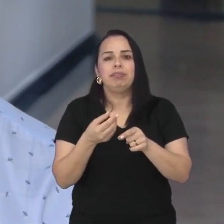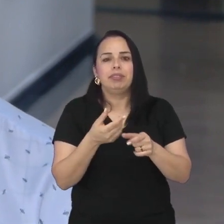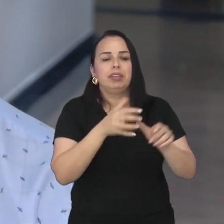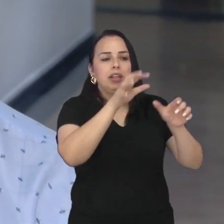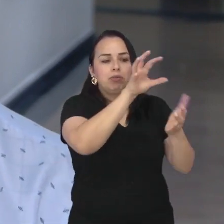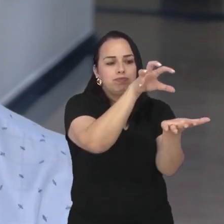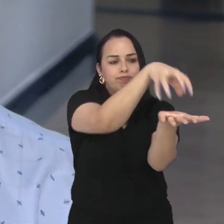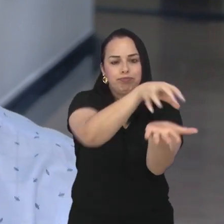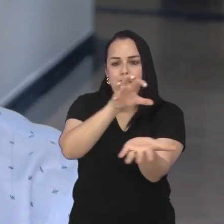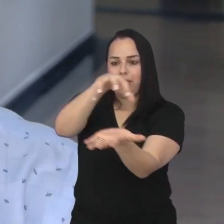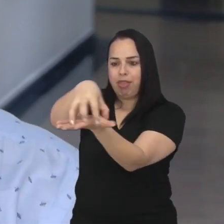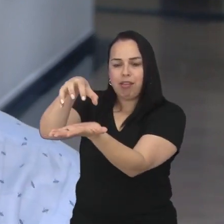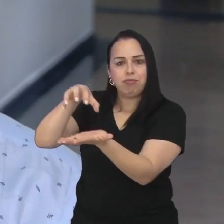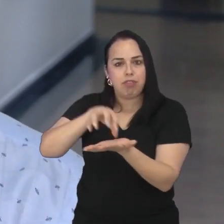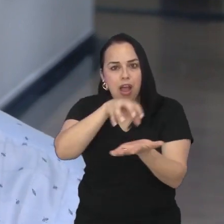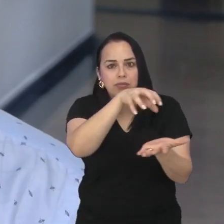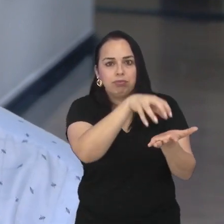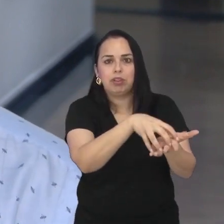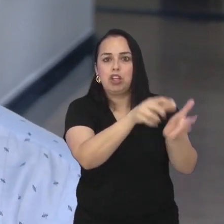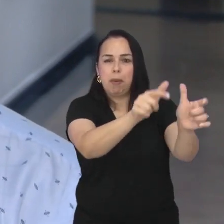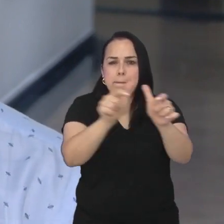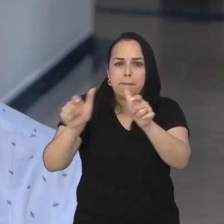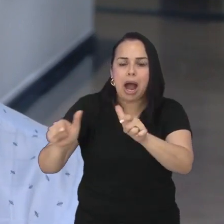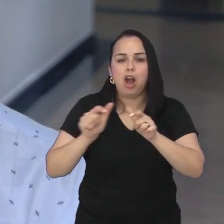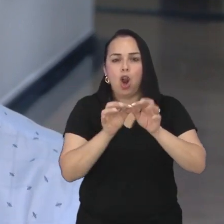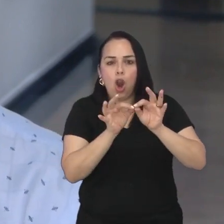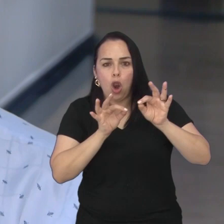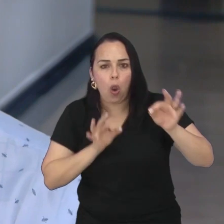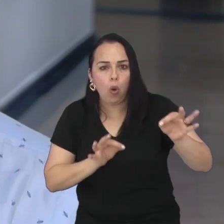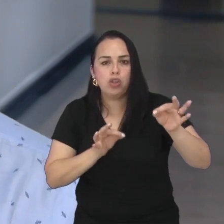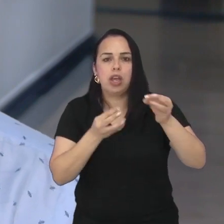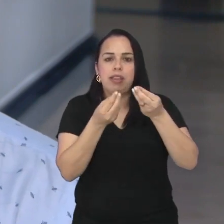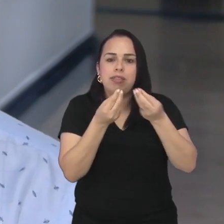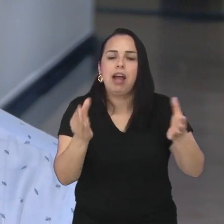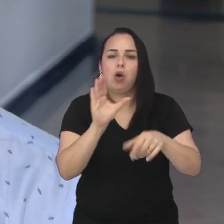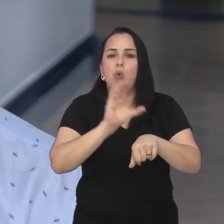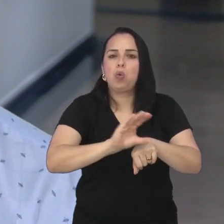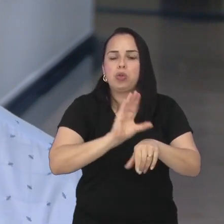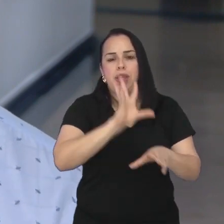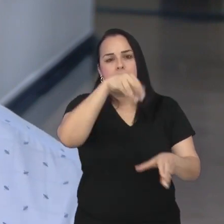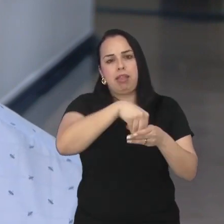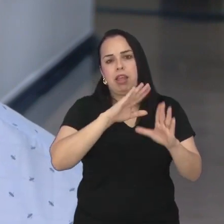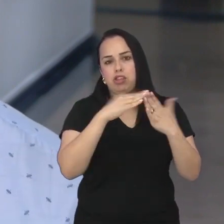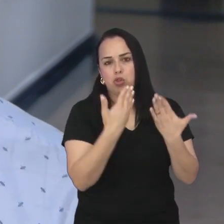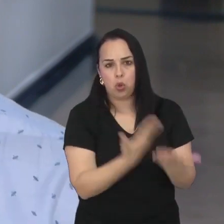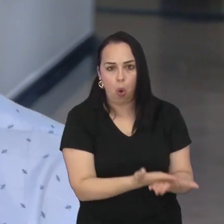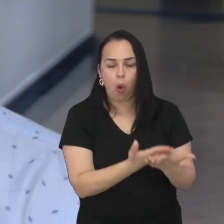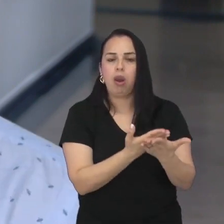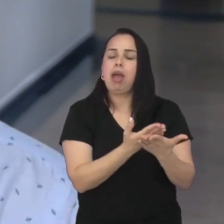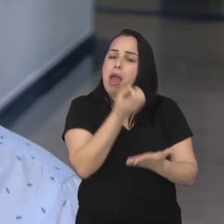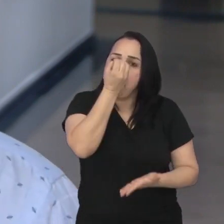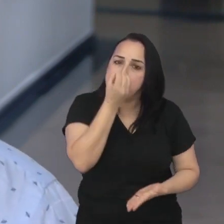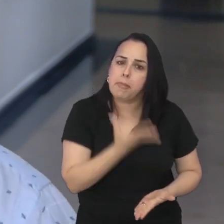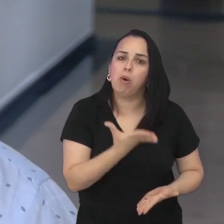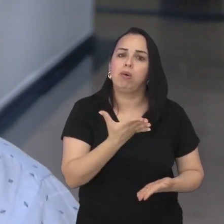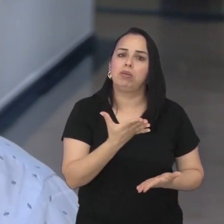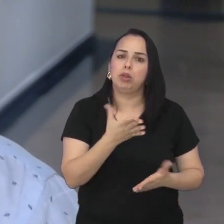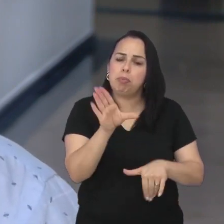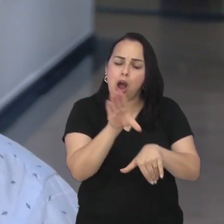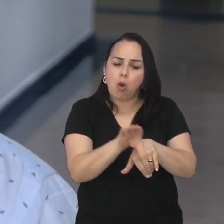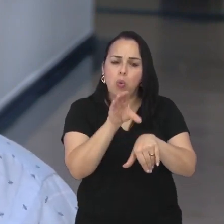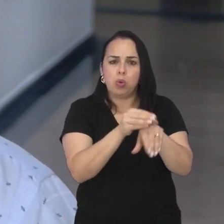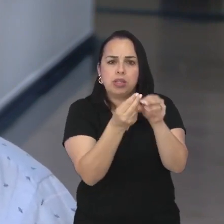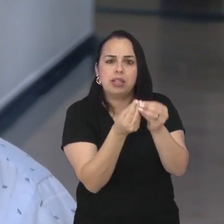só da cidade também e tá levando para os bairros, né? Eu acho que isso facilita mais nas escolas, se puder levar, também é